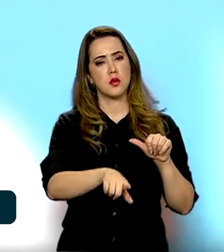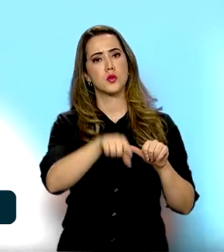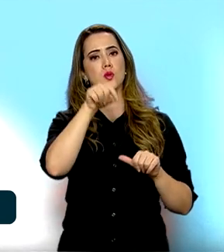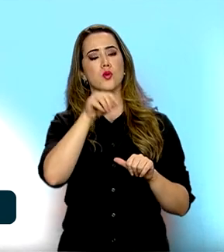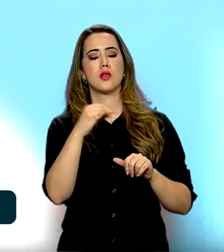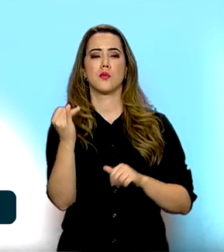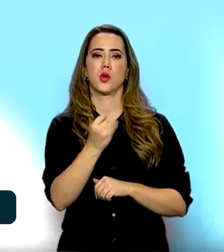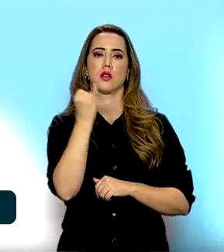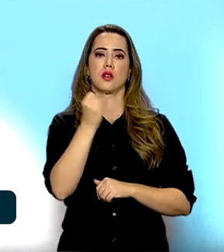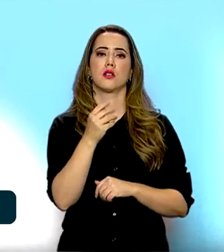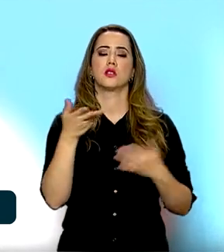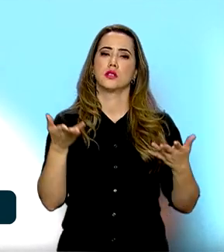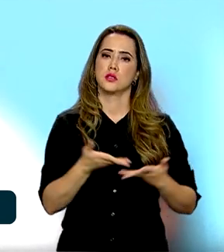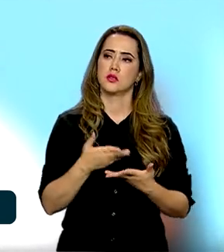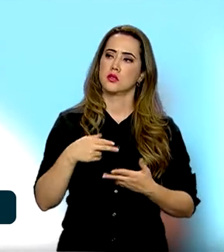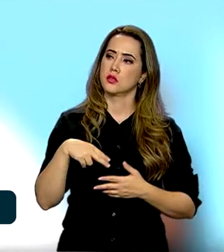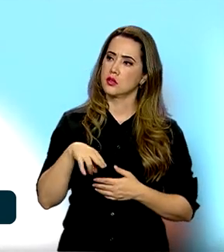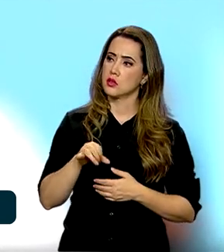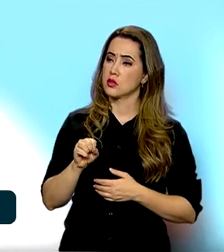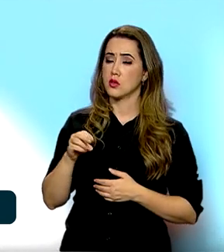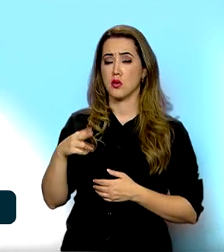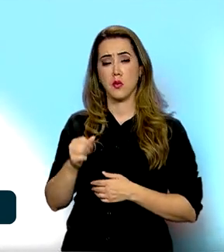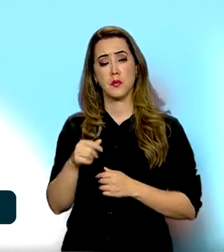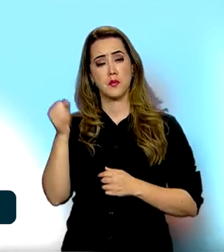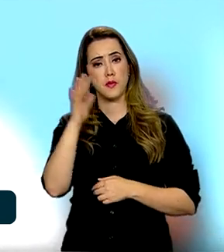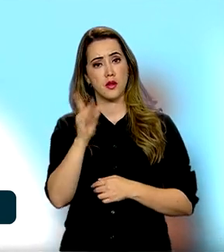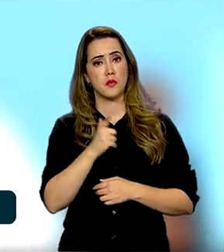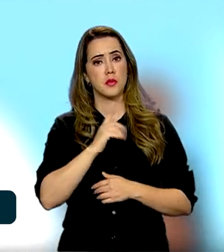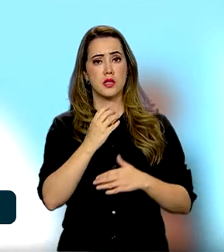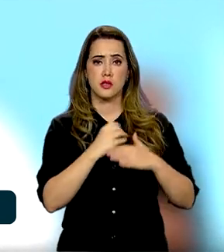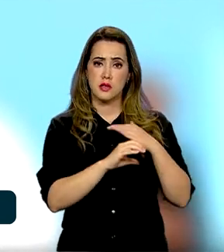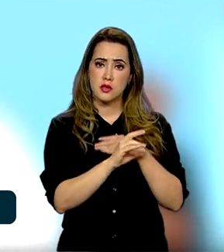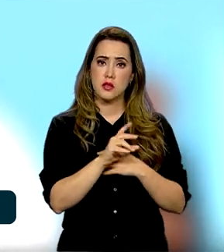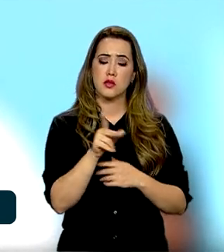e é por isso, Choa, que o Brasil tem exigido a nova governança mundial.